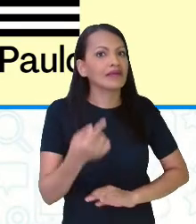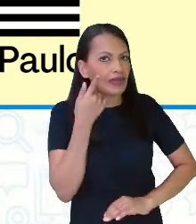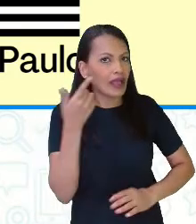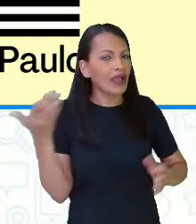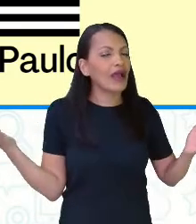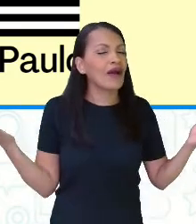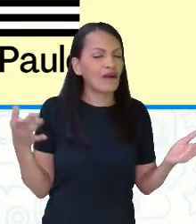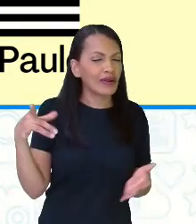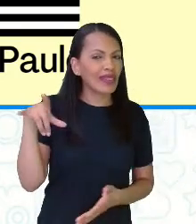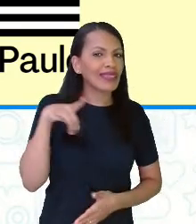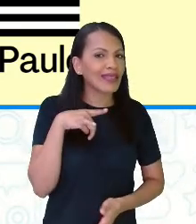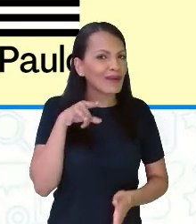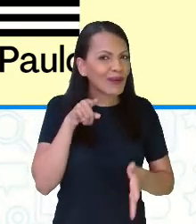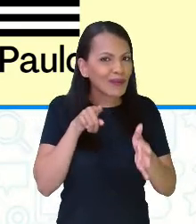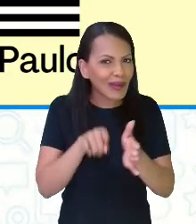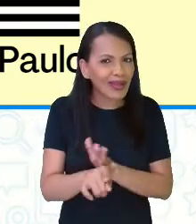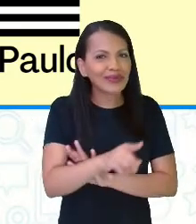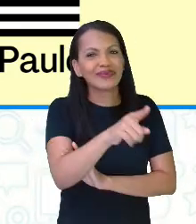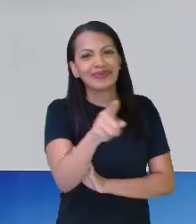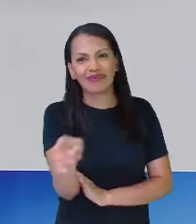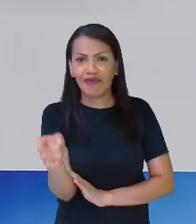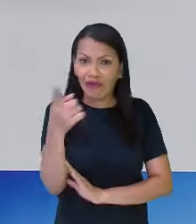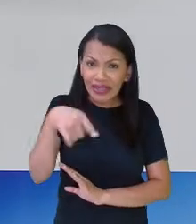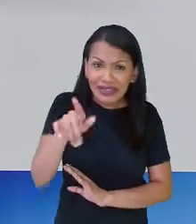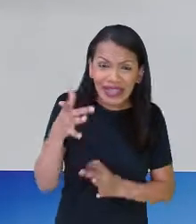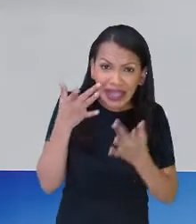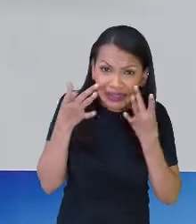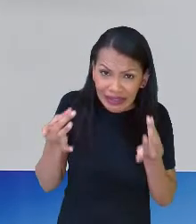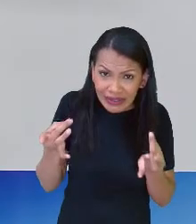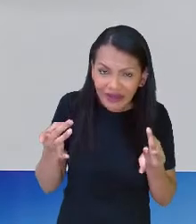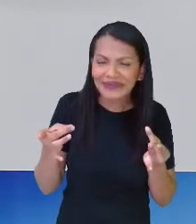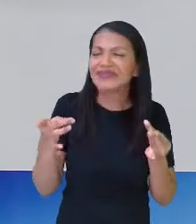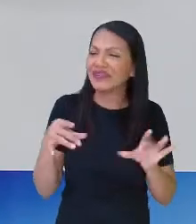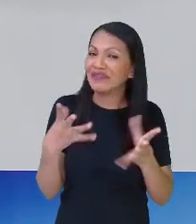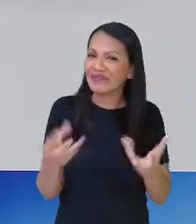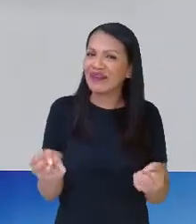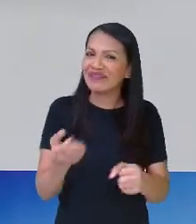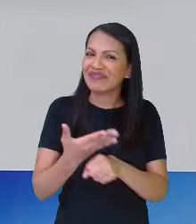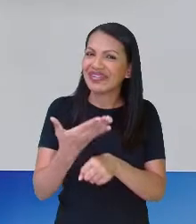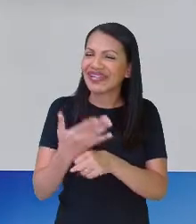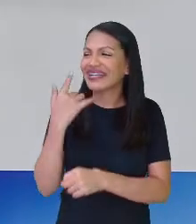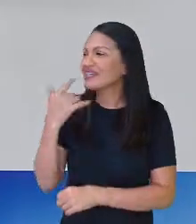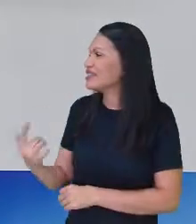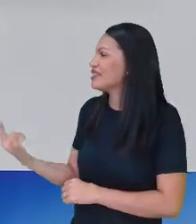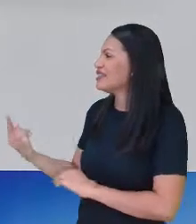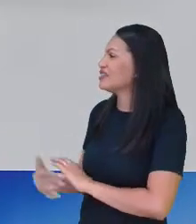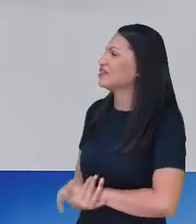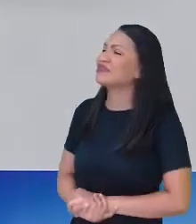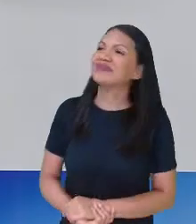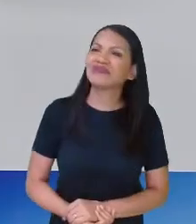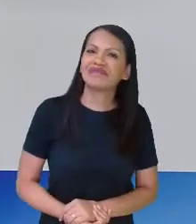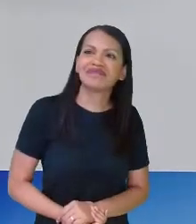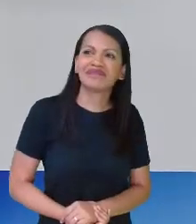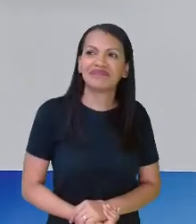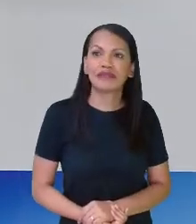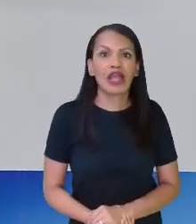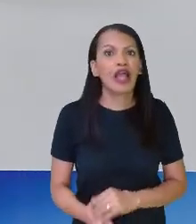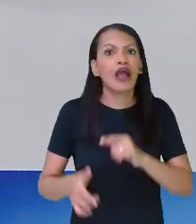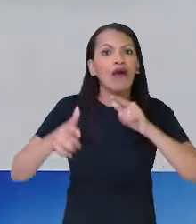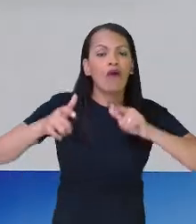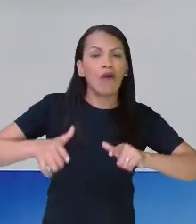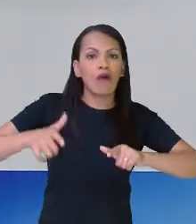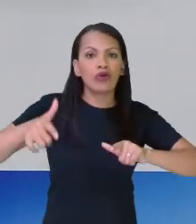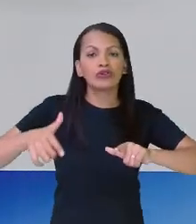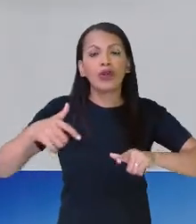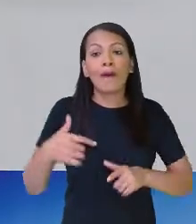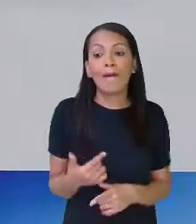tem uma pegadinha aqui para eles. Então, estão muito caladinhos. Vamos trabalhar. Olha só. Aonde ficavam localizados os